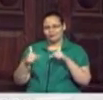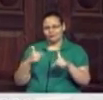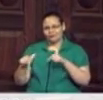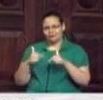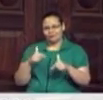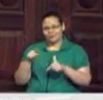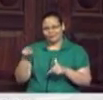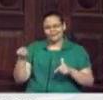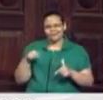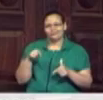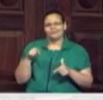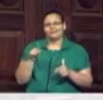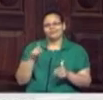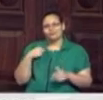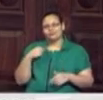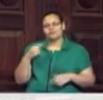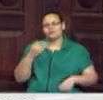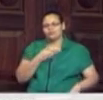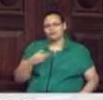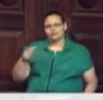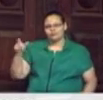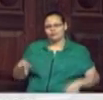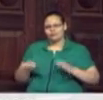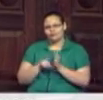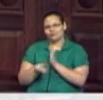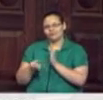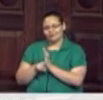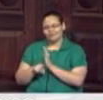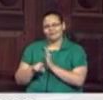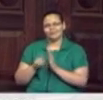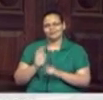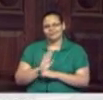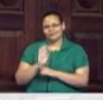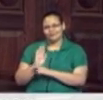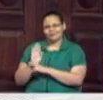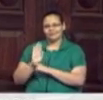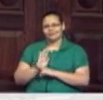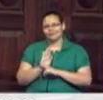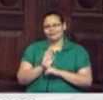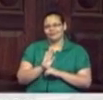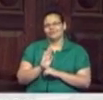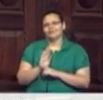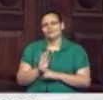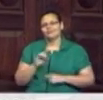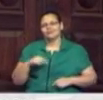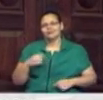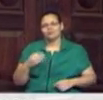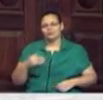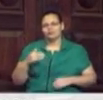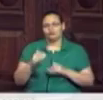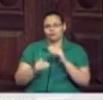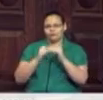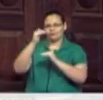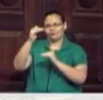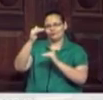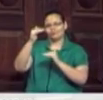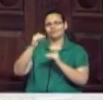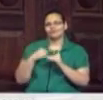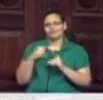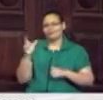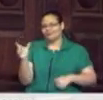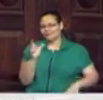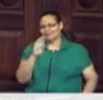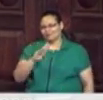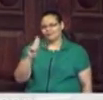as custas de uma governabilidade que favorece de forma descontrolada o andar de cima. O